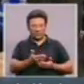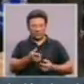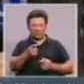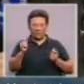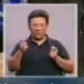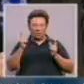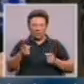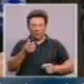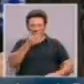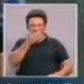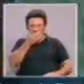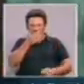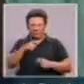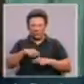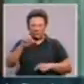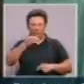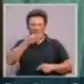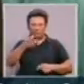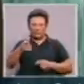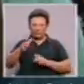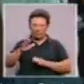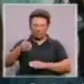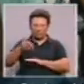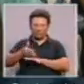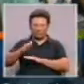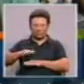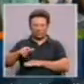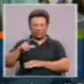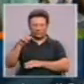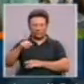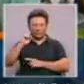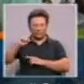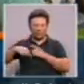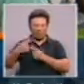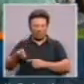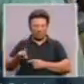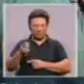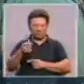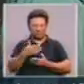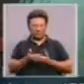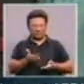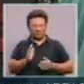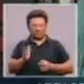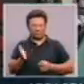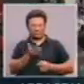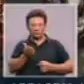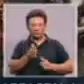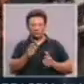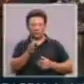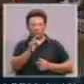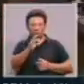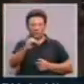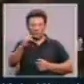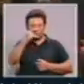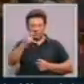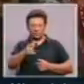campanha começou cerca das dezoito horas da manhã vai ficar aqui também no dia de amanhã e até agora já passaram por aqui a cerca